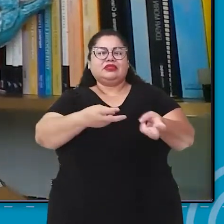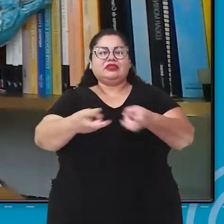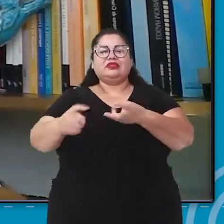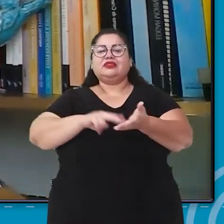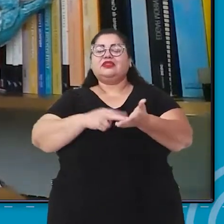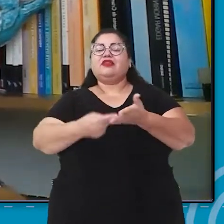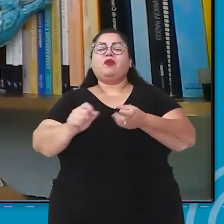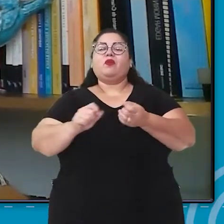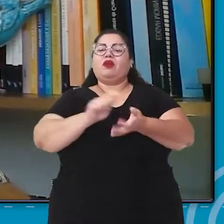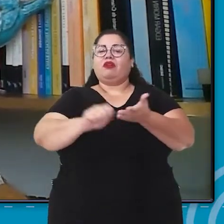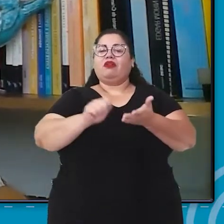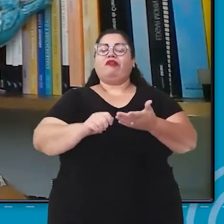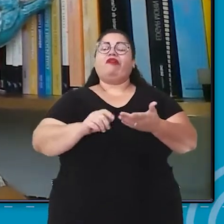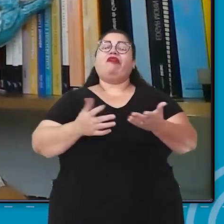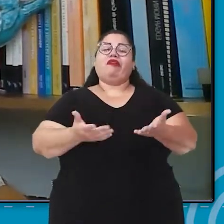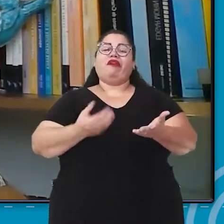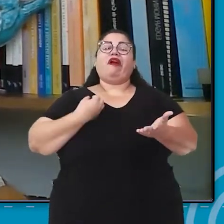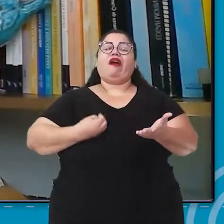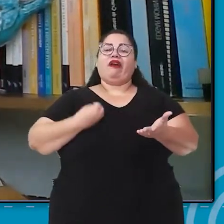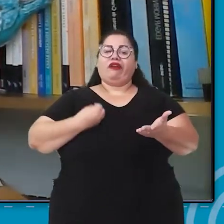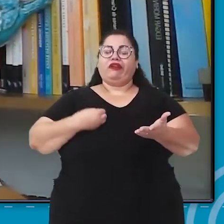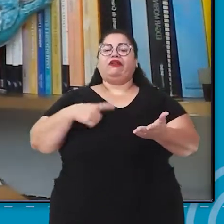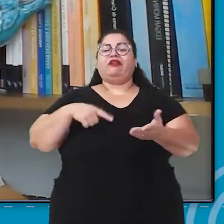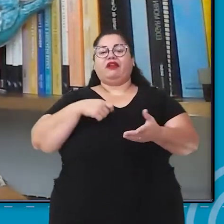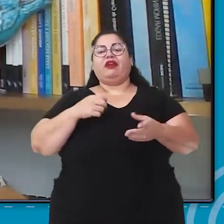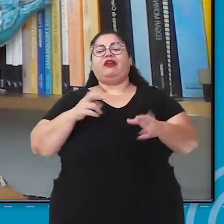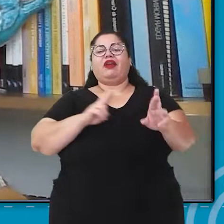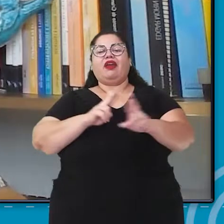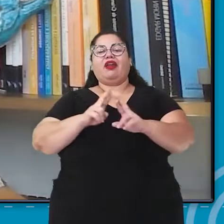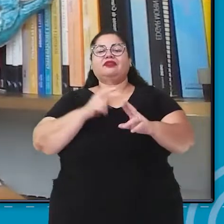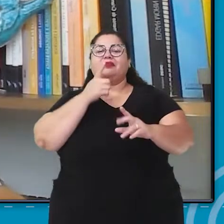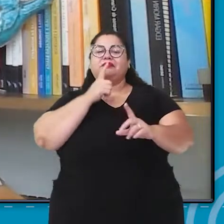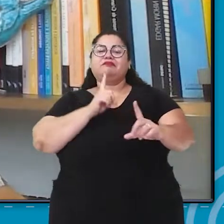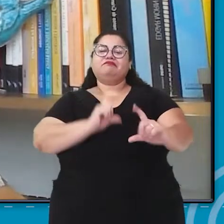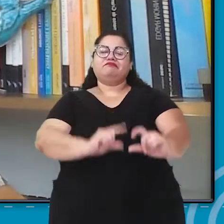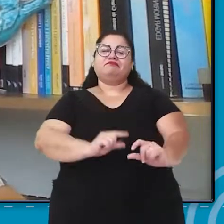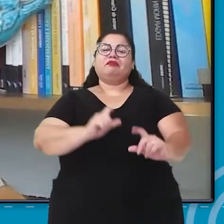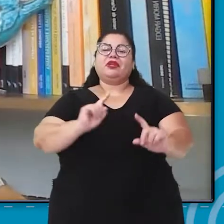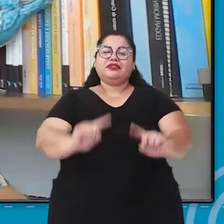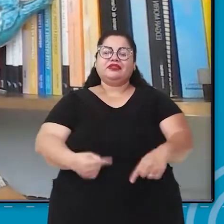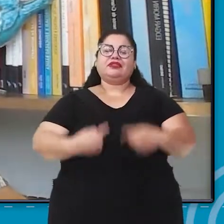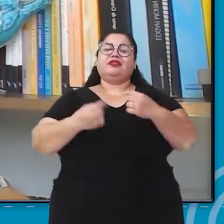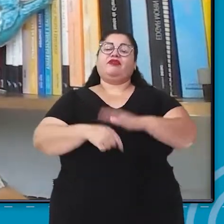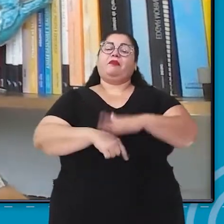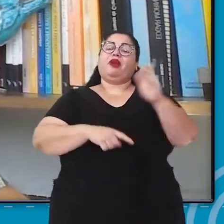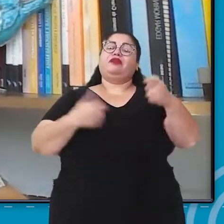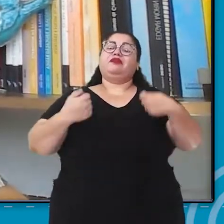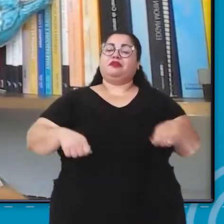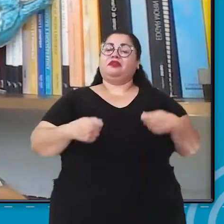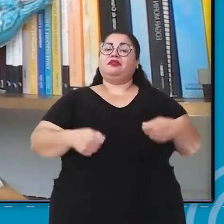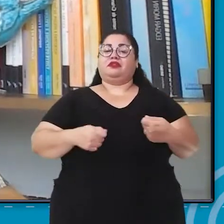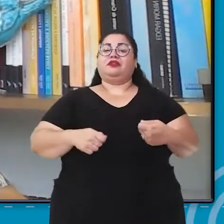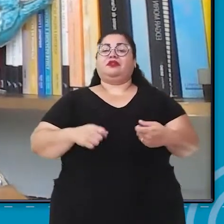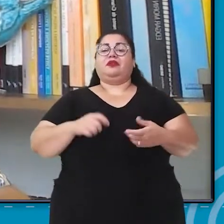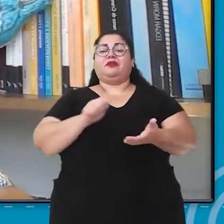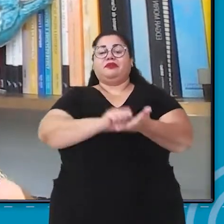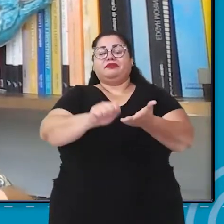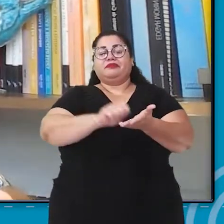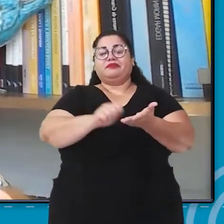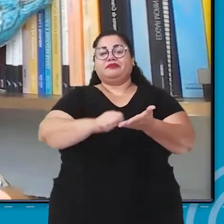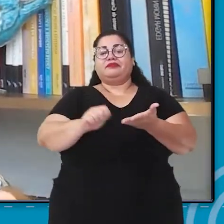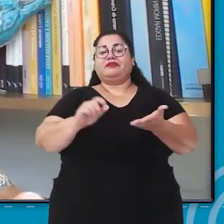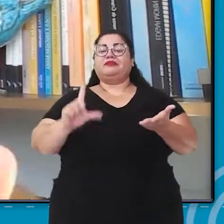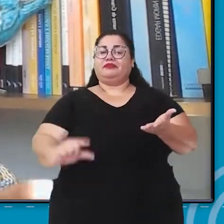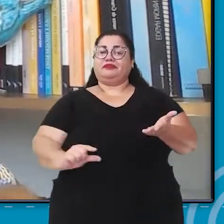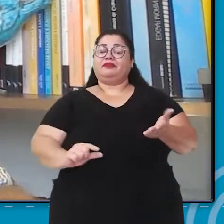escrita representa, a gente ainda é um povo que tem uma relação um tanto desafiadora com a língua